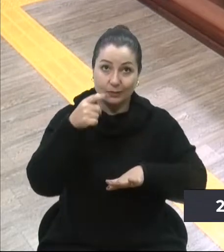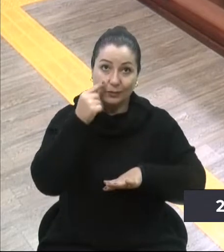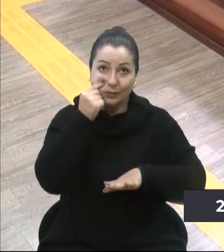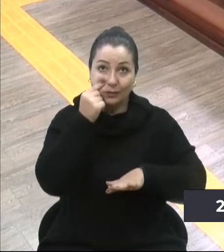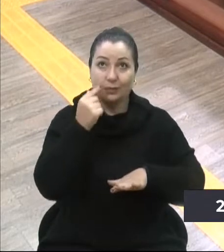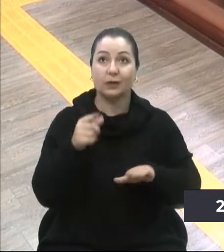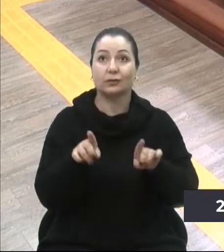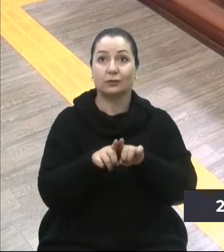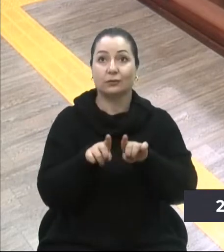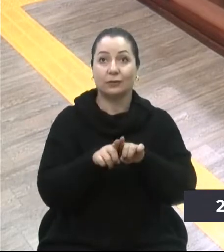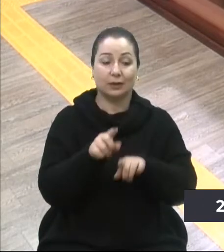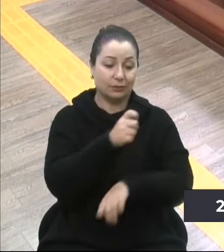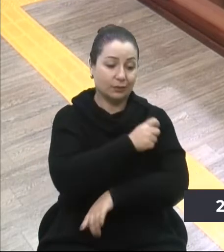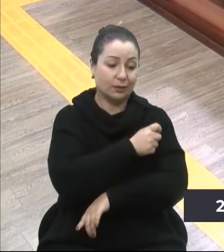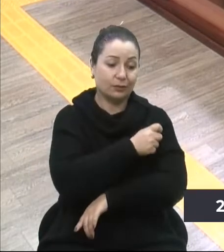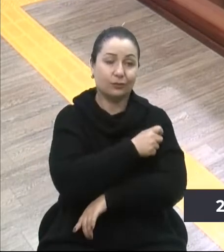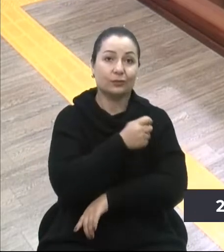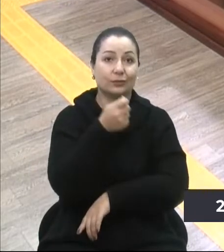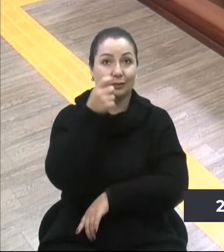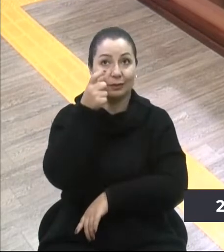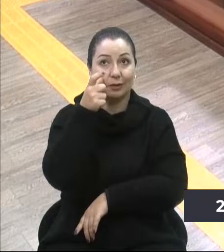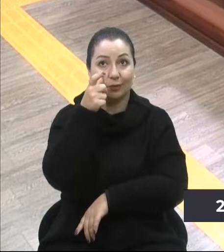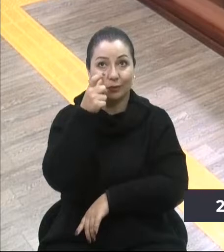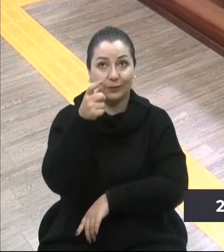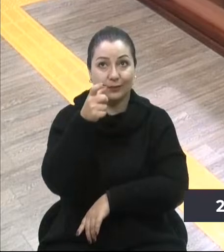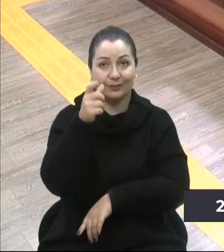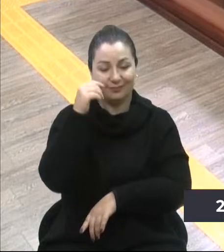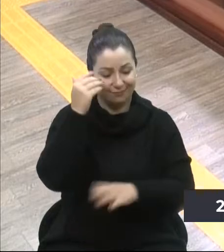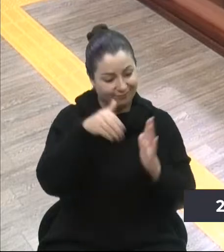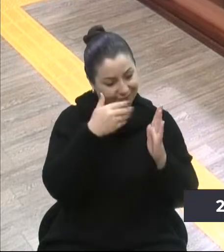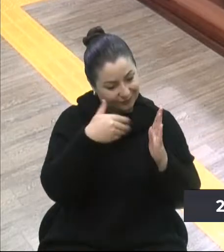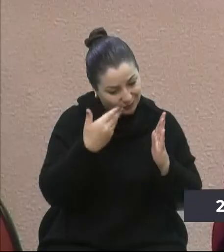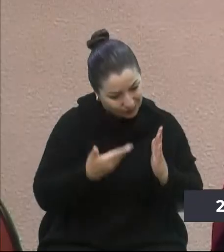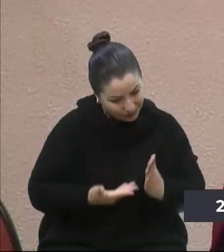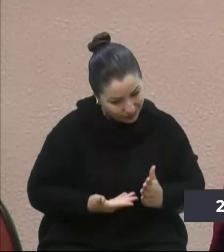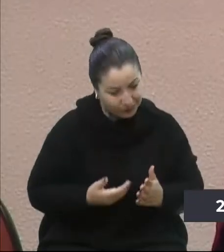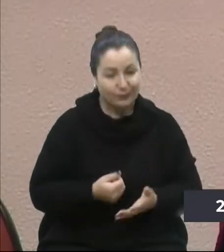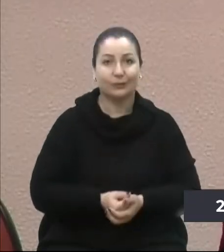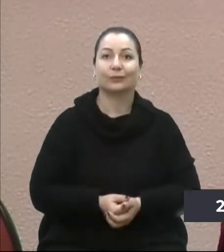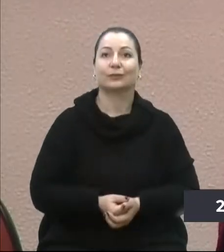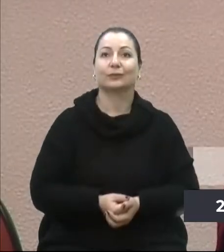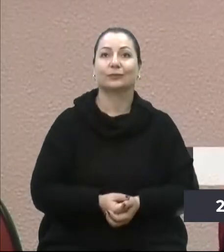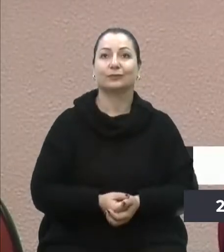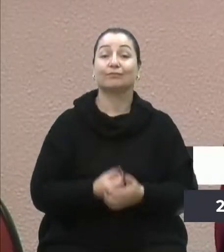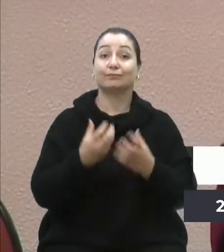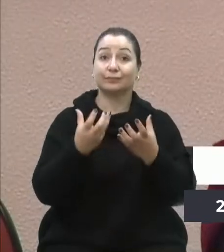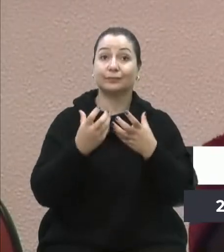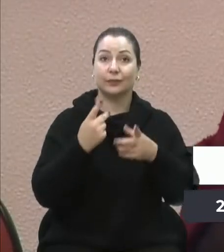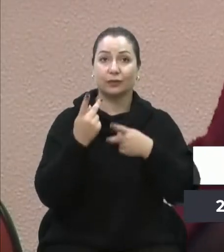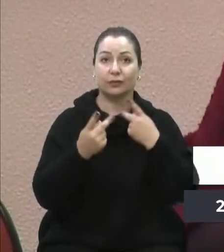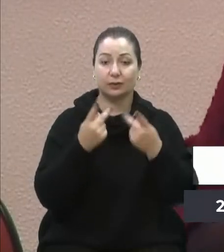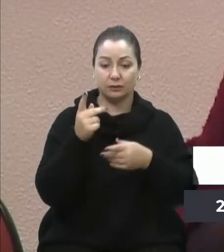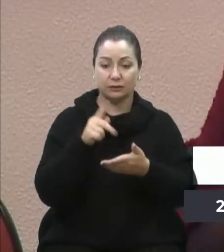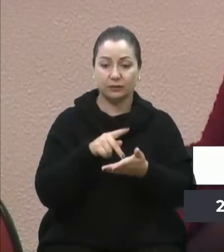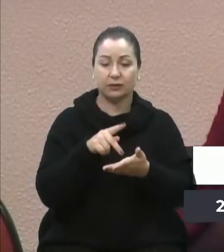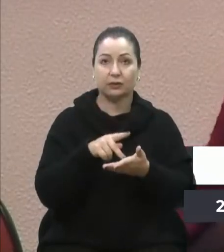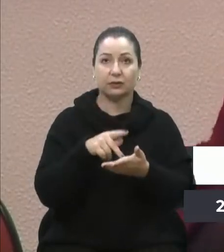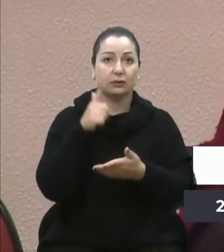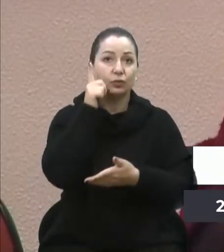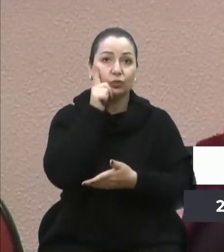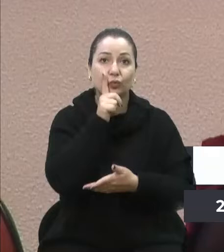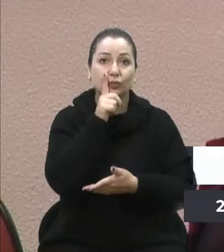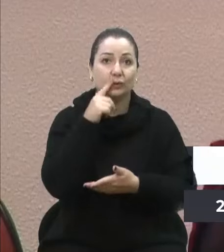presencialmente, aos alunos que também estão nos honrando com a sua presença. Bom, eu quero dizer que, de fato, vereador